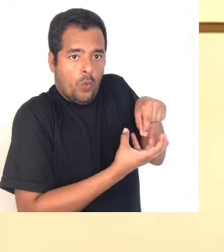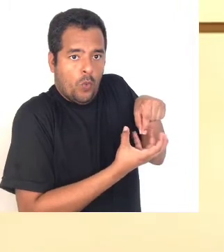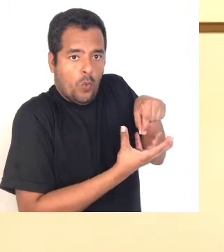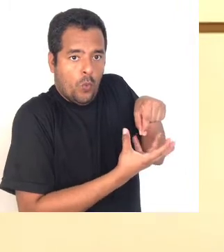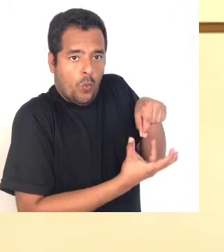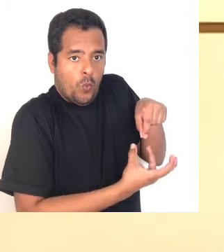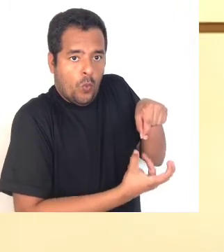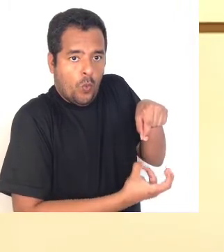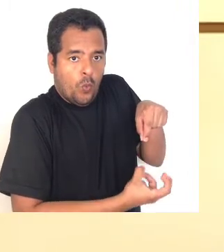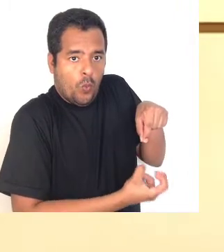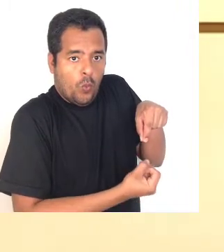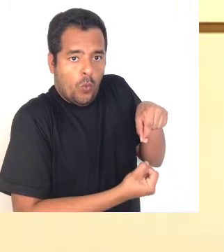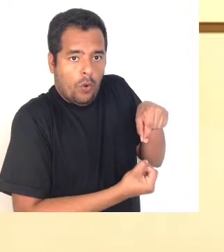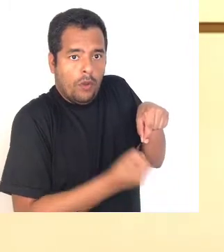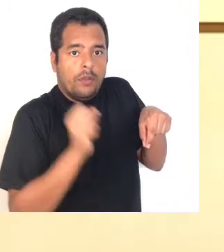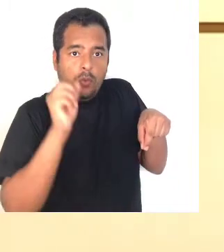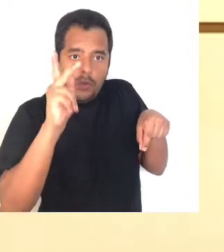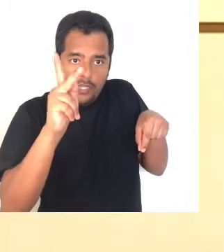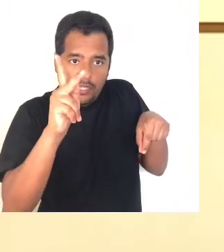ok?